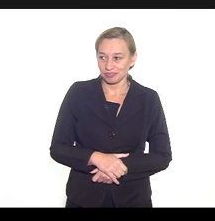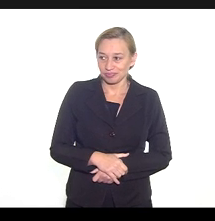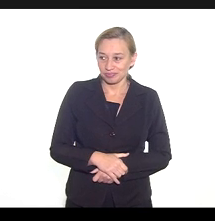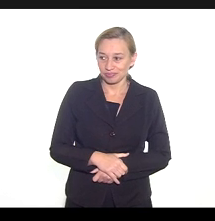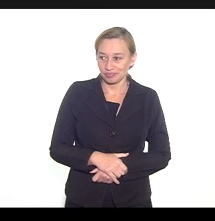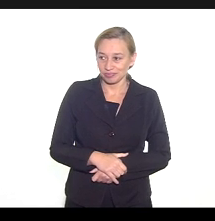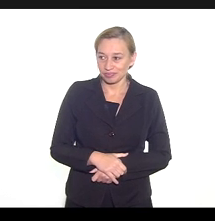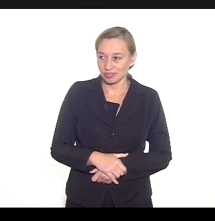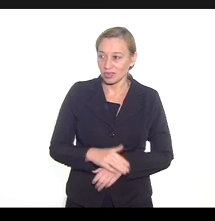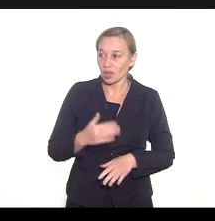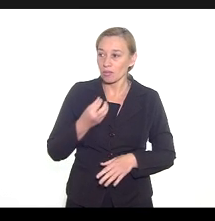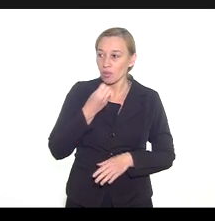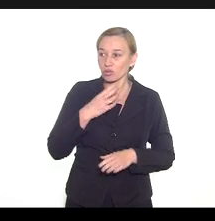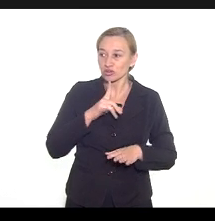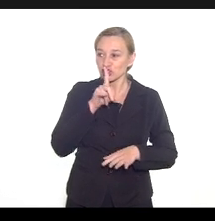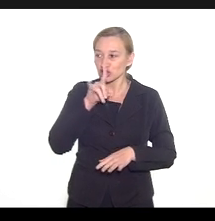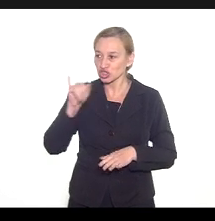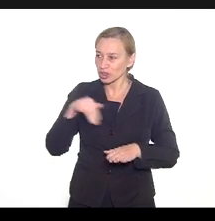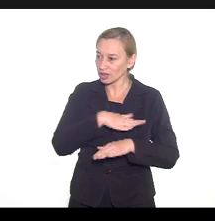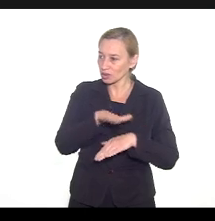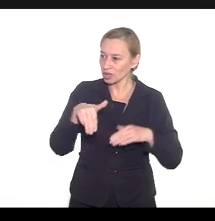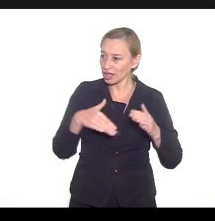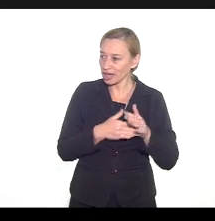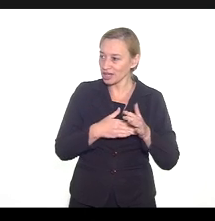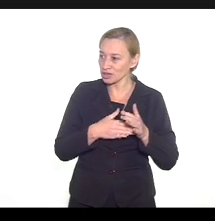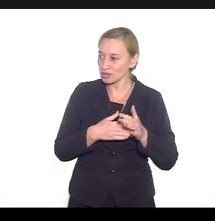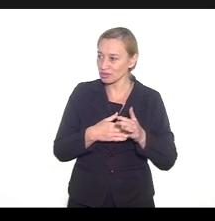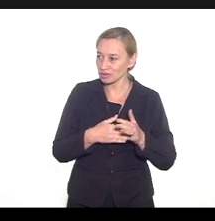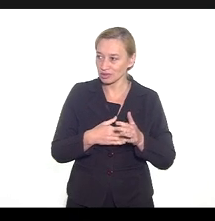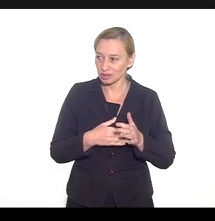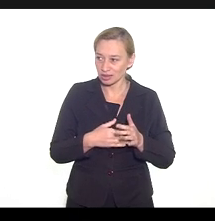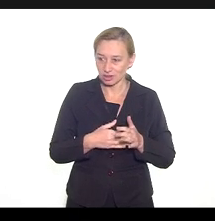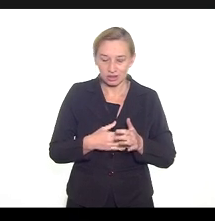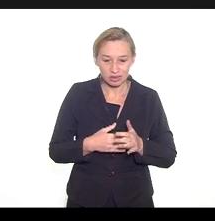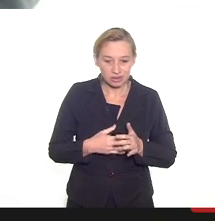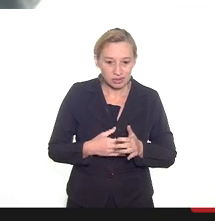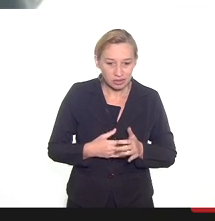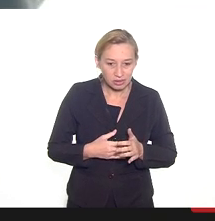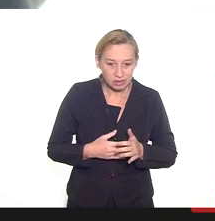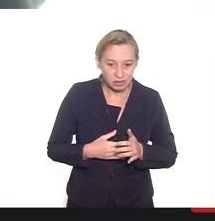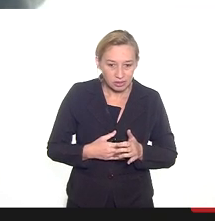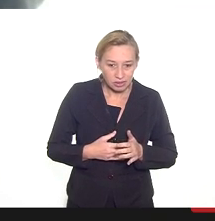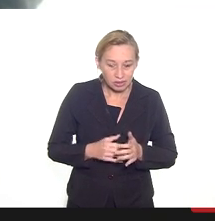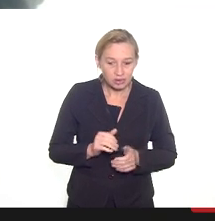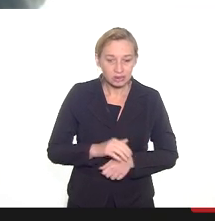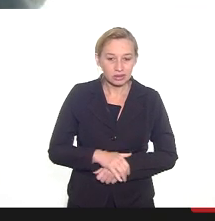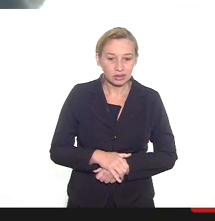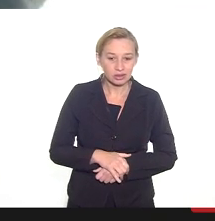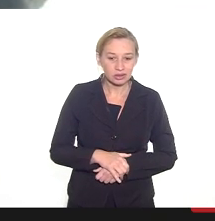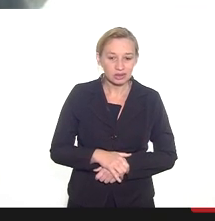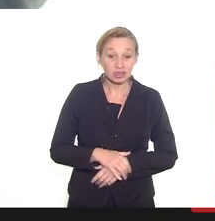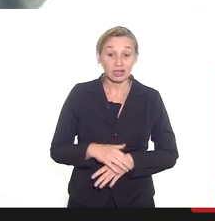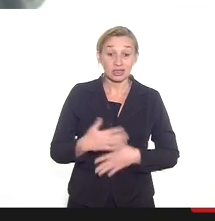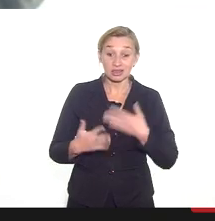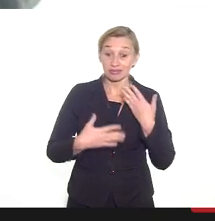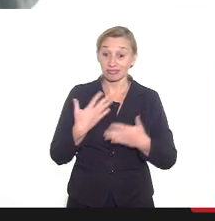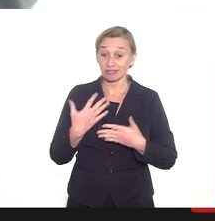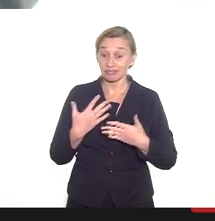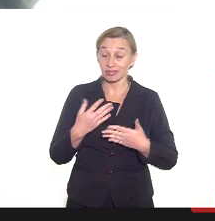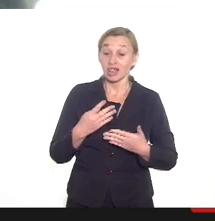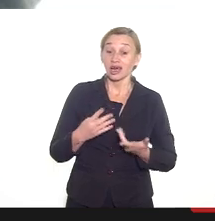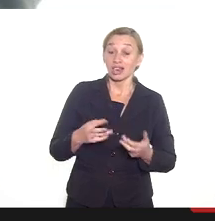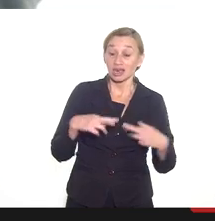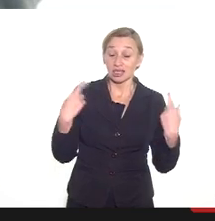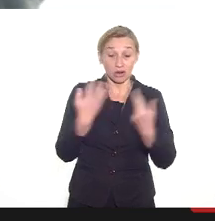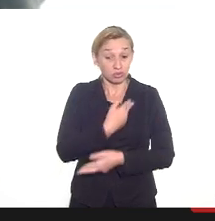todos, todas e todas. Obrigada, deputada enfermeira Rejane, a quem eu saúdo, presidindo essa audiência pública, um ato